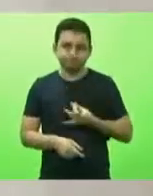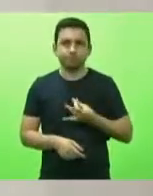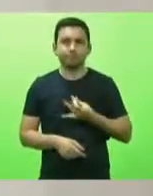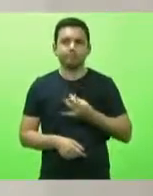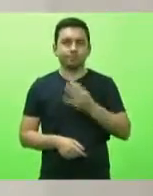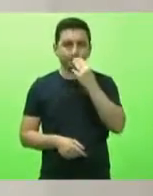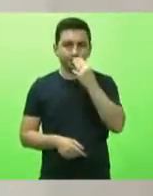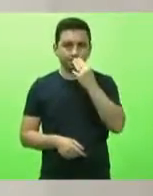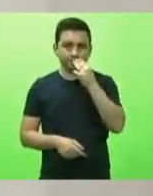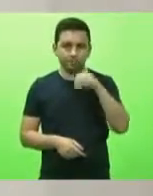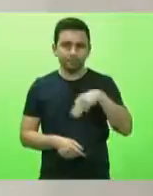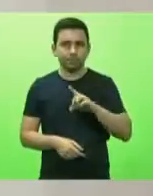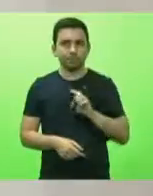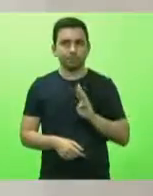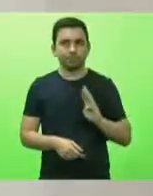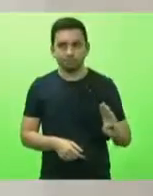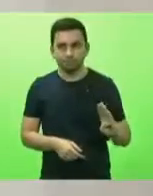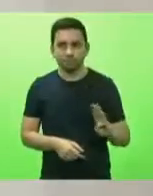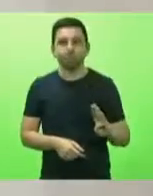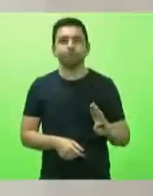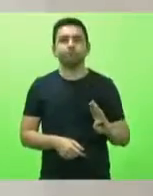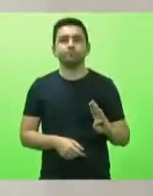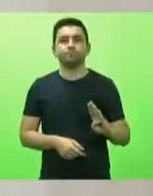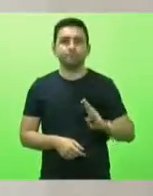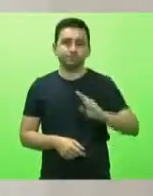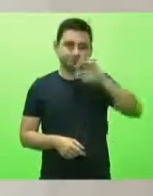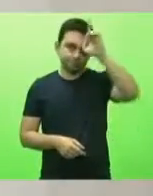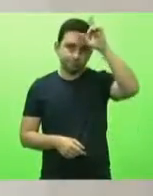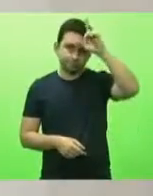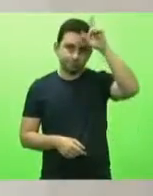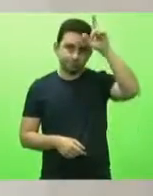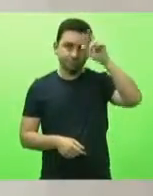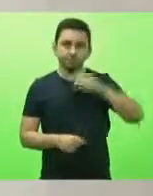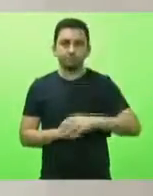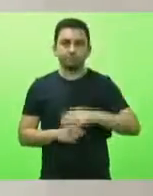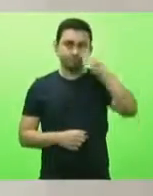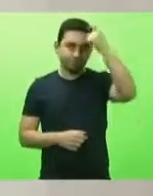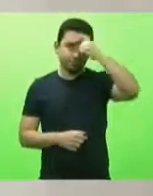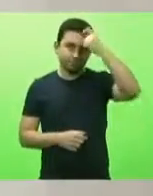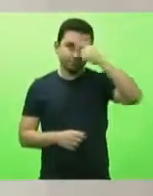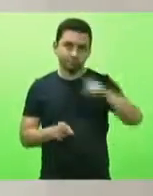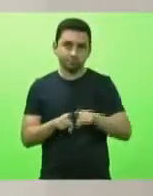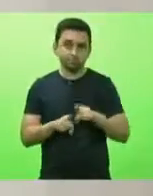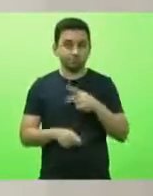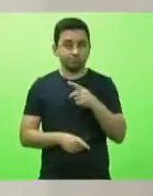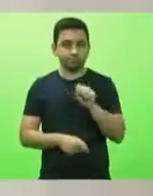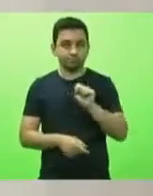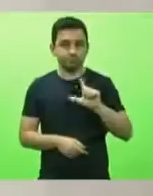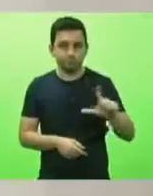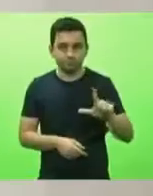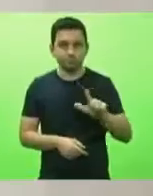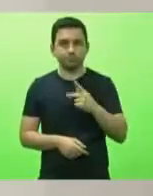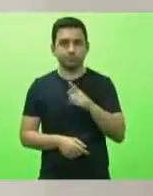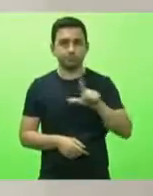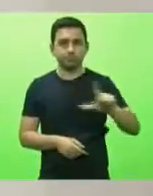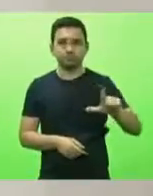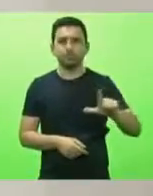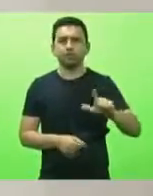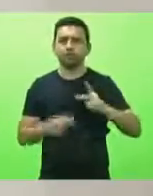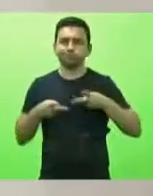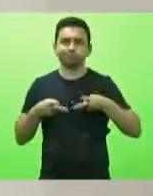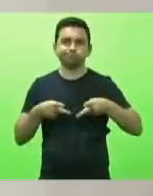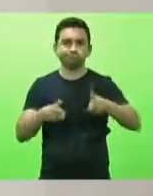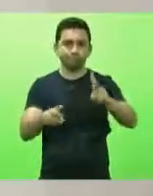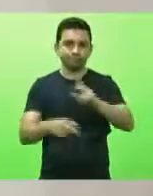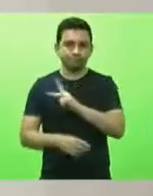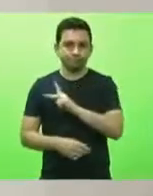Novo, Maurício Skudlak e Sargento Lima, Bloco PSL e PL. Ato contínuo, o senhor